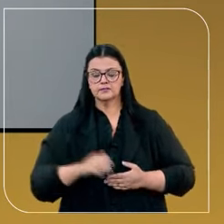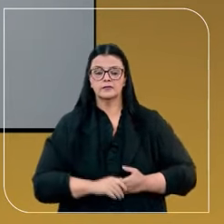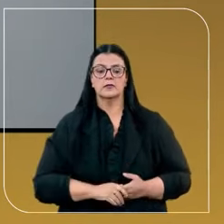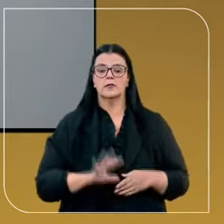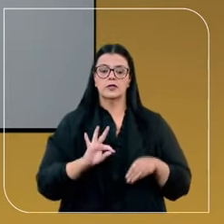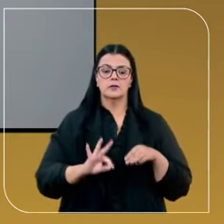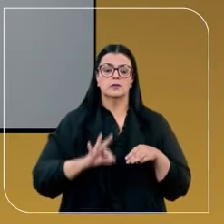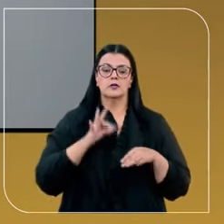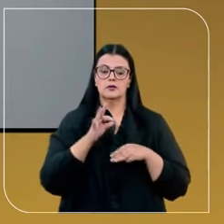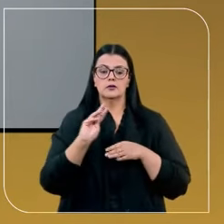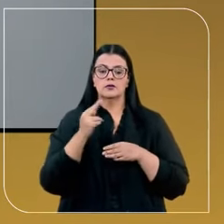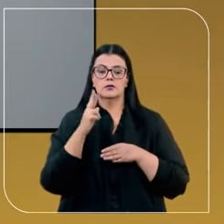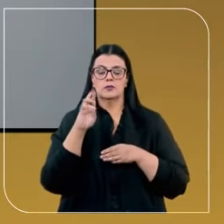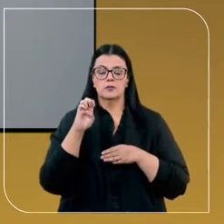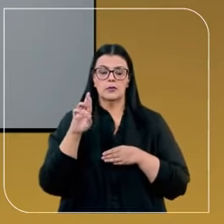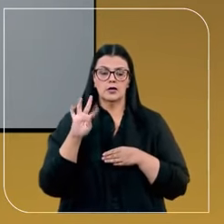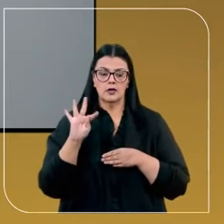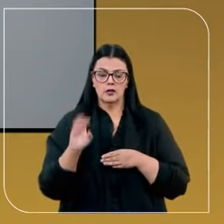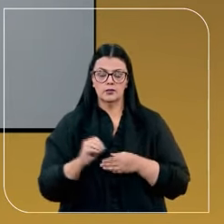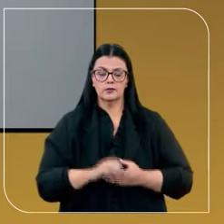ministro Humberto Martins,